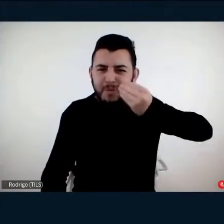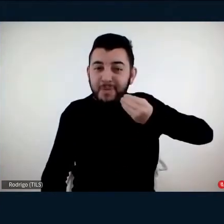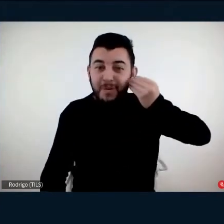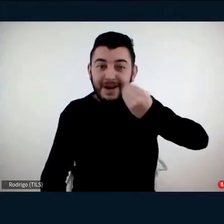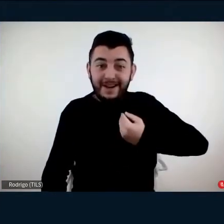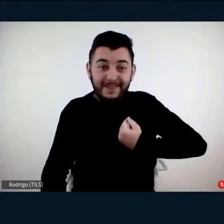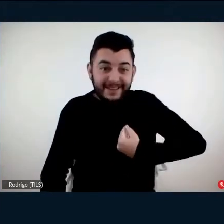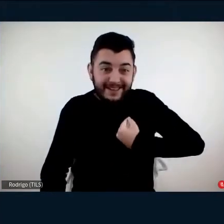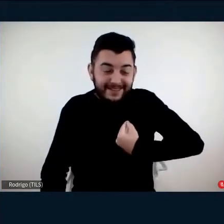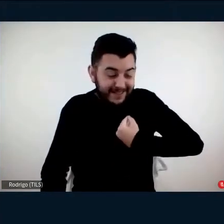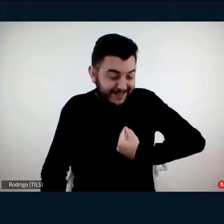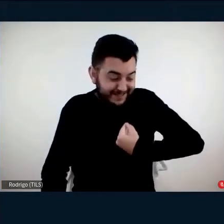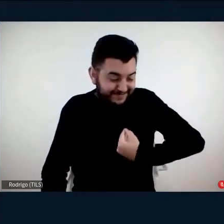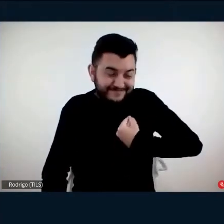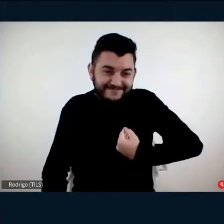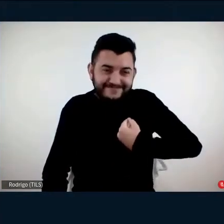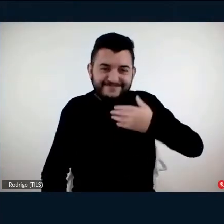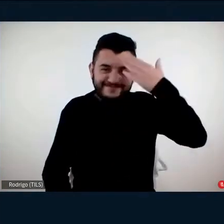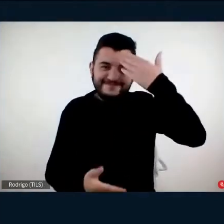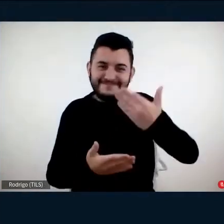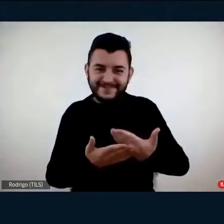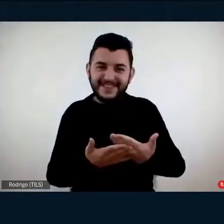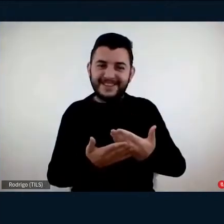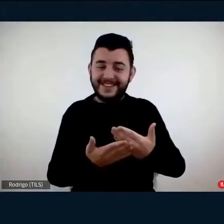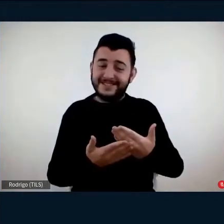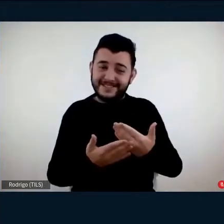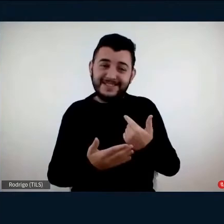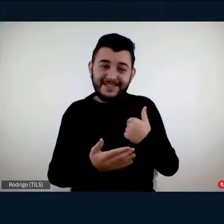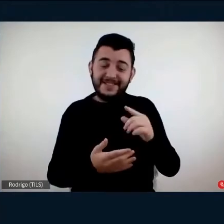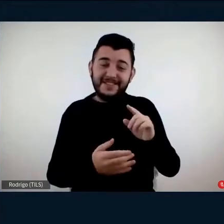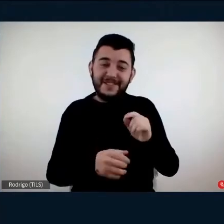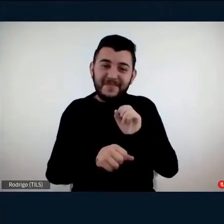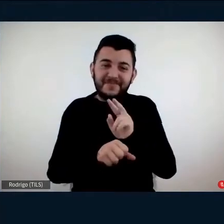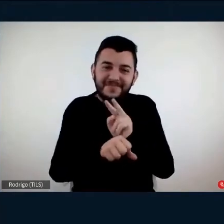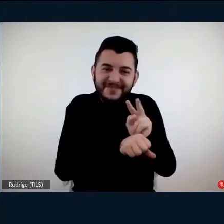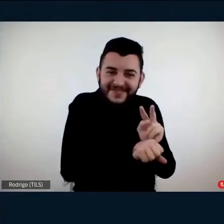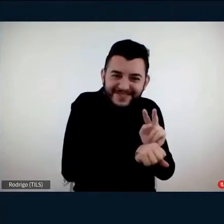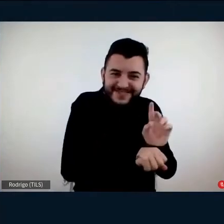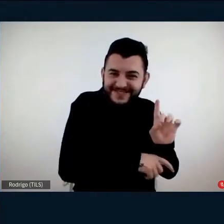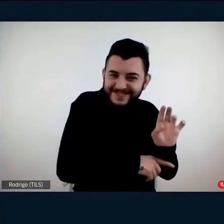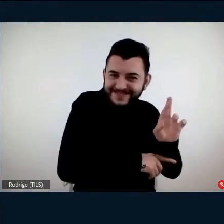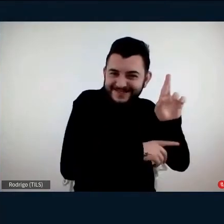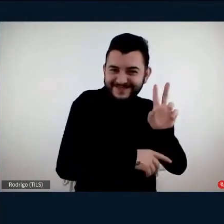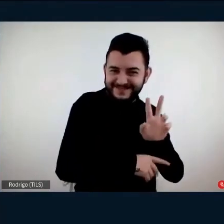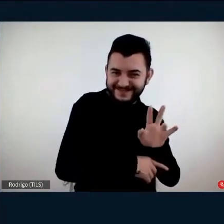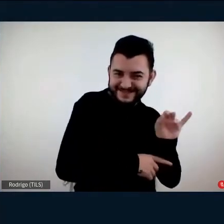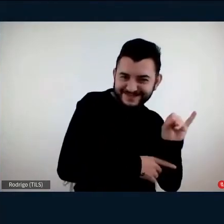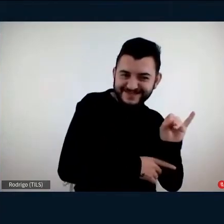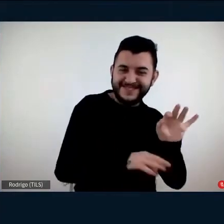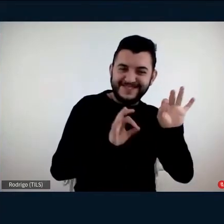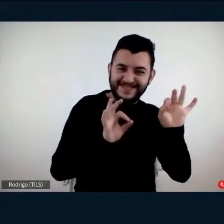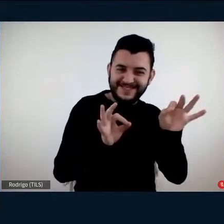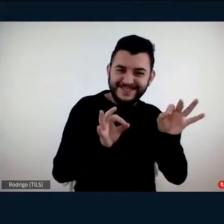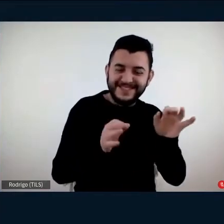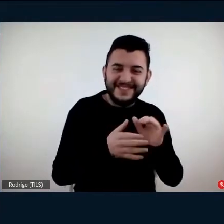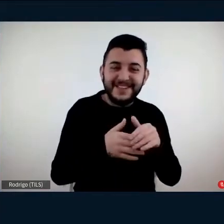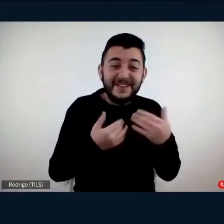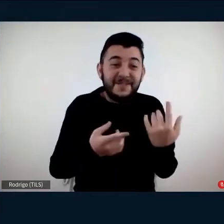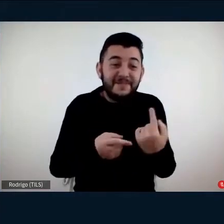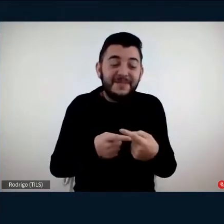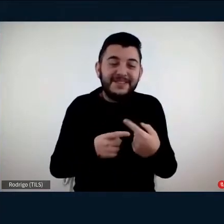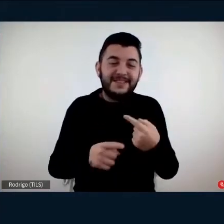eu acredito que isso vai para o doutorado mesmo, porque a gente fica assim, dentro